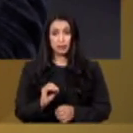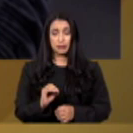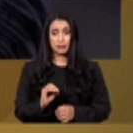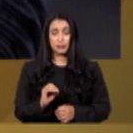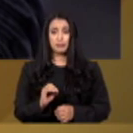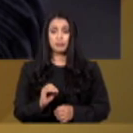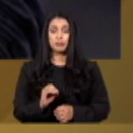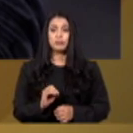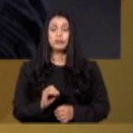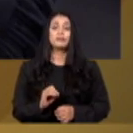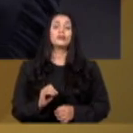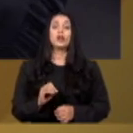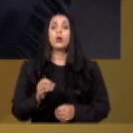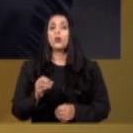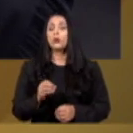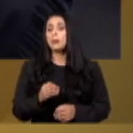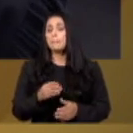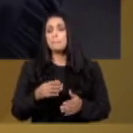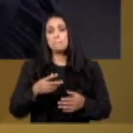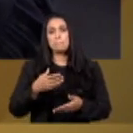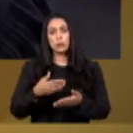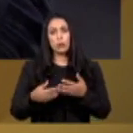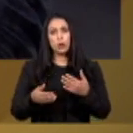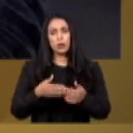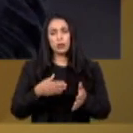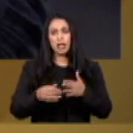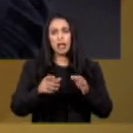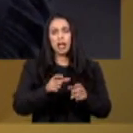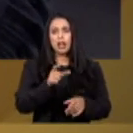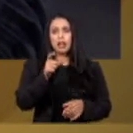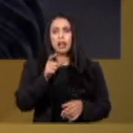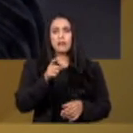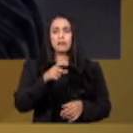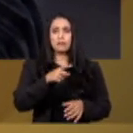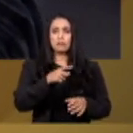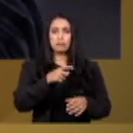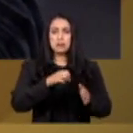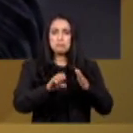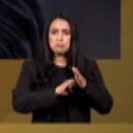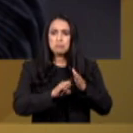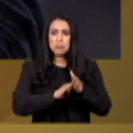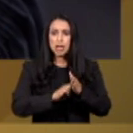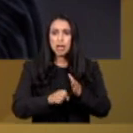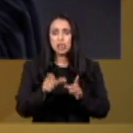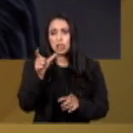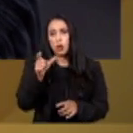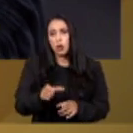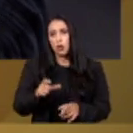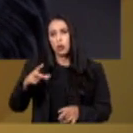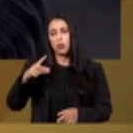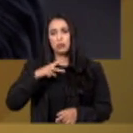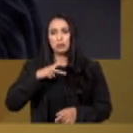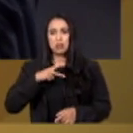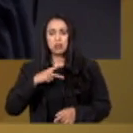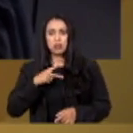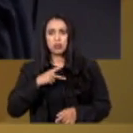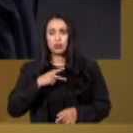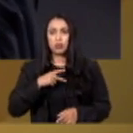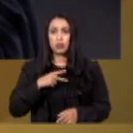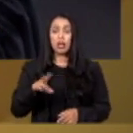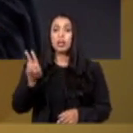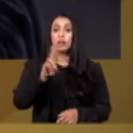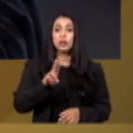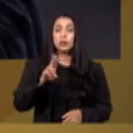70a contas qualquer pessoa física ou jurídica pública ou privada que utilize arrecade guarde